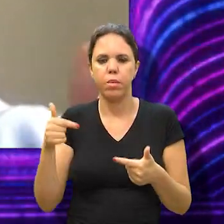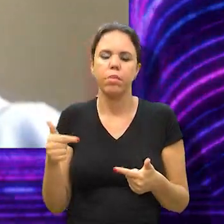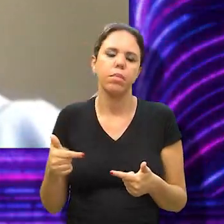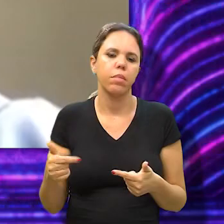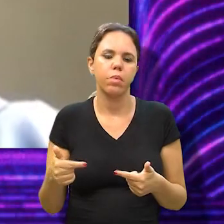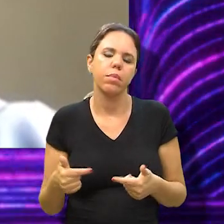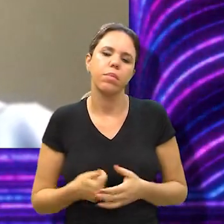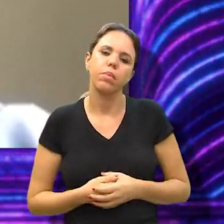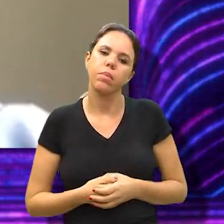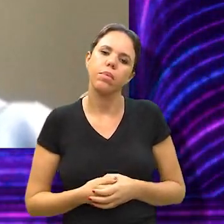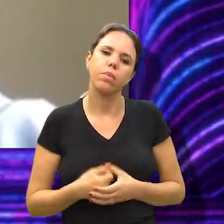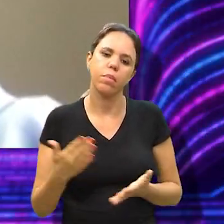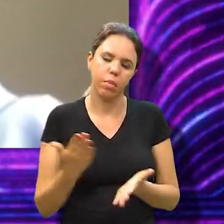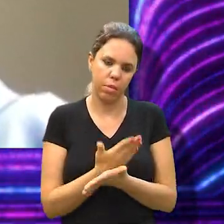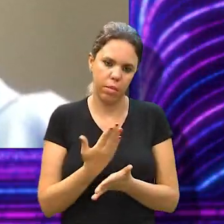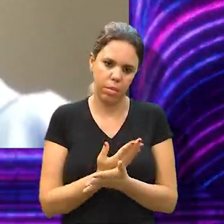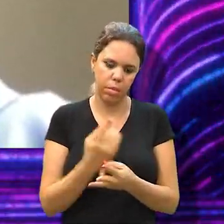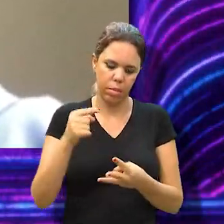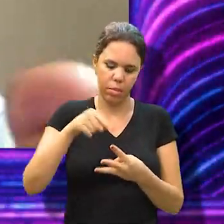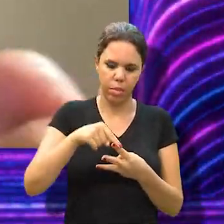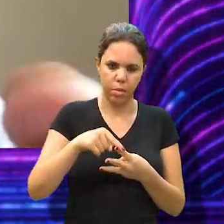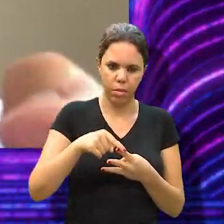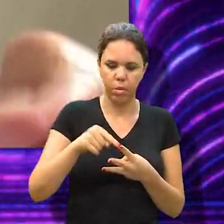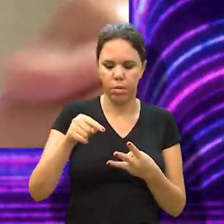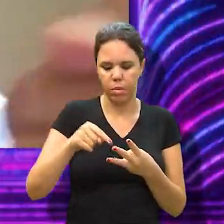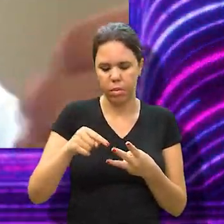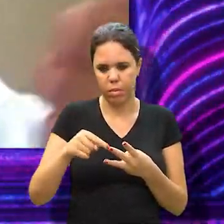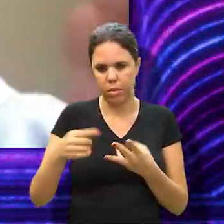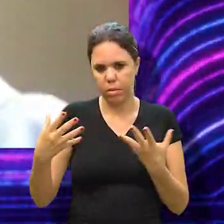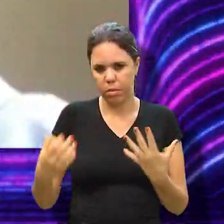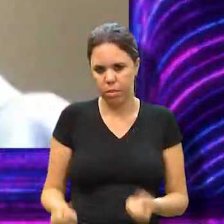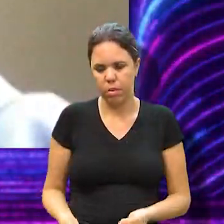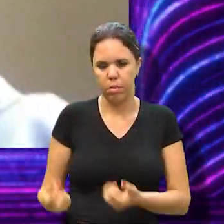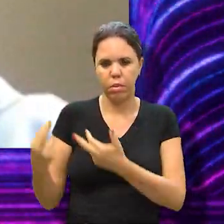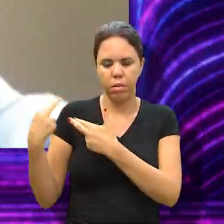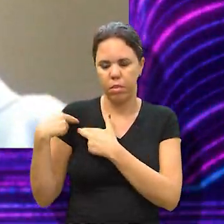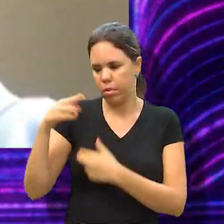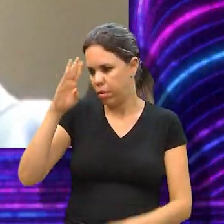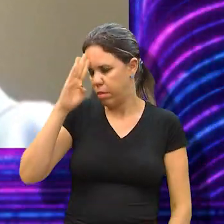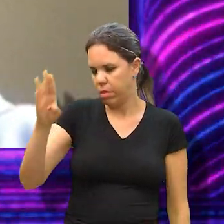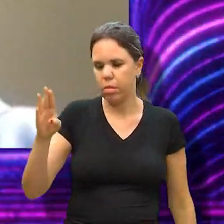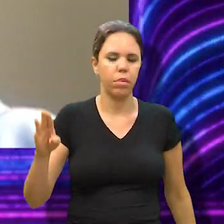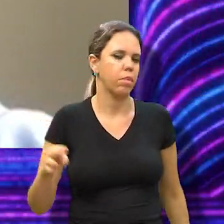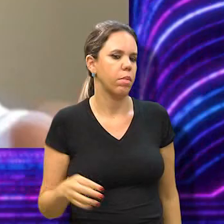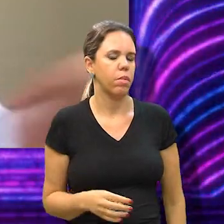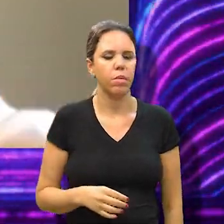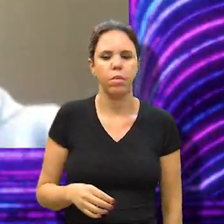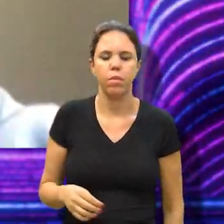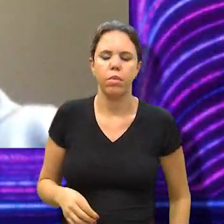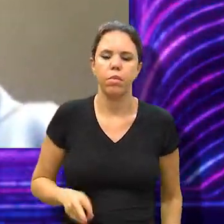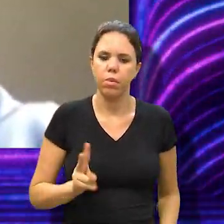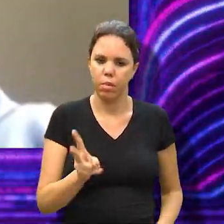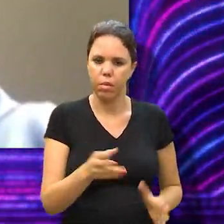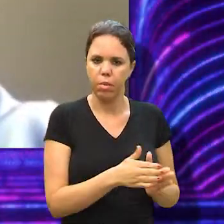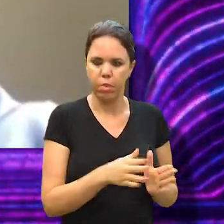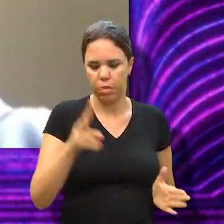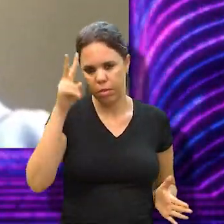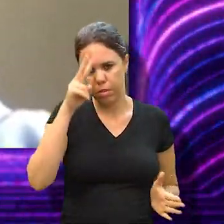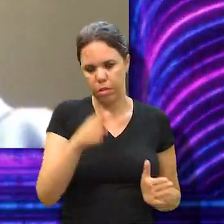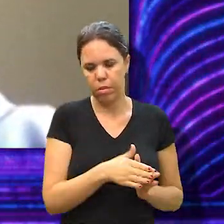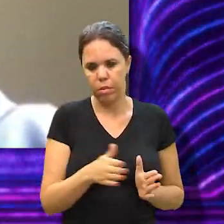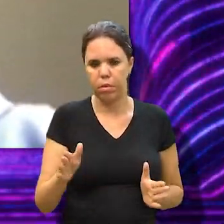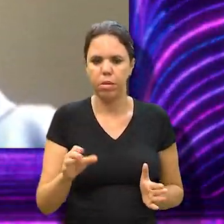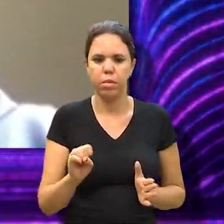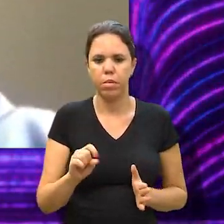personagens secundários do livro 1. Eles passam a assumir uma posição de protagonismo e a saga